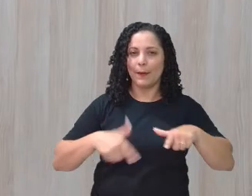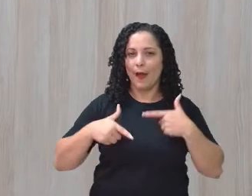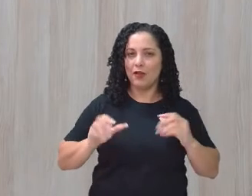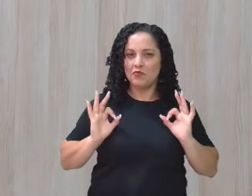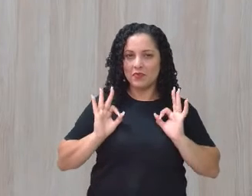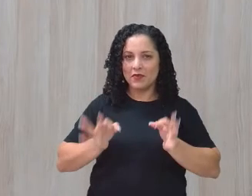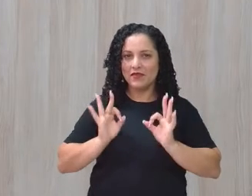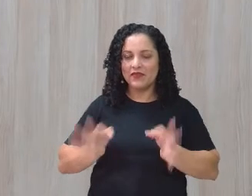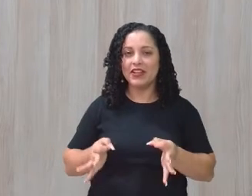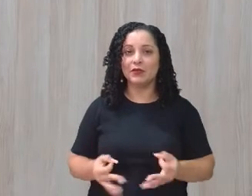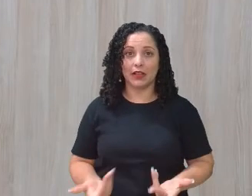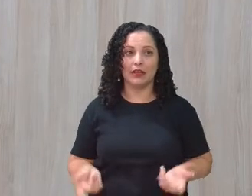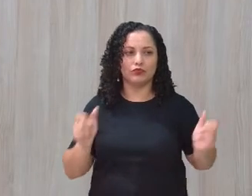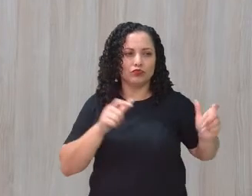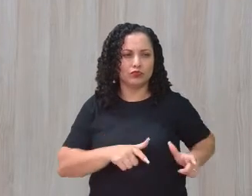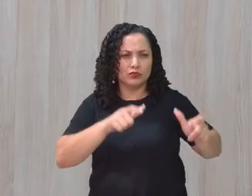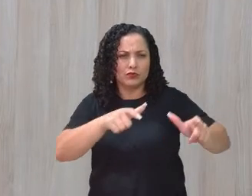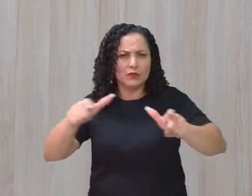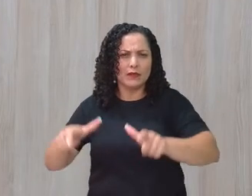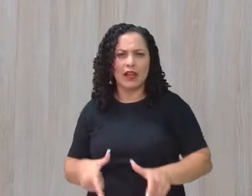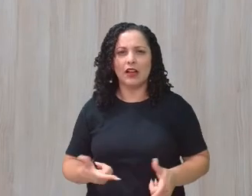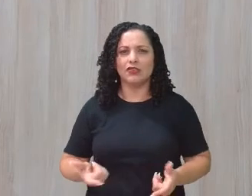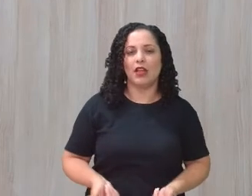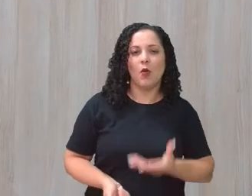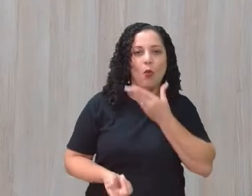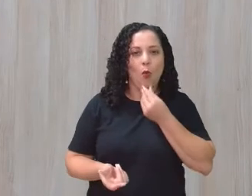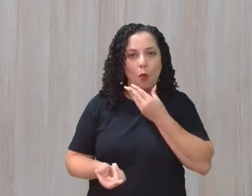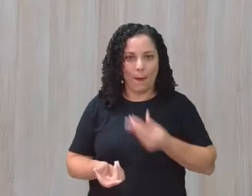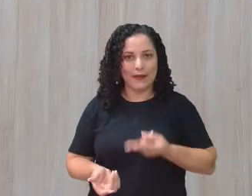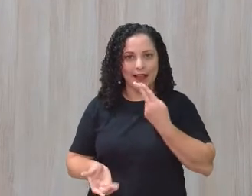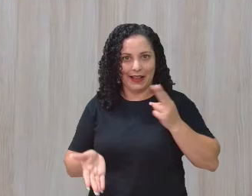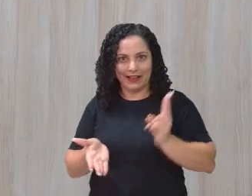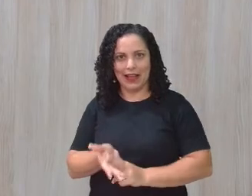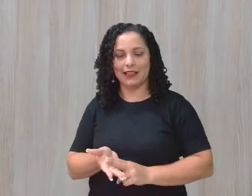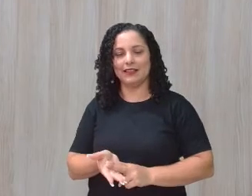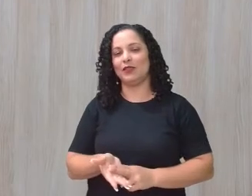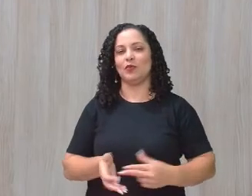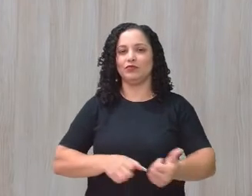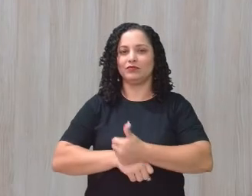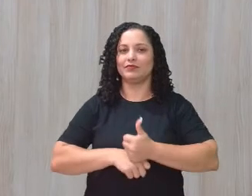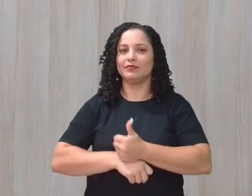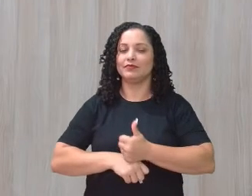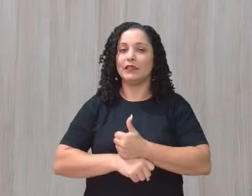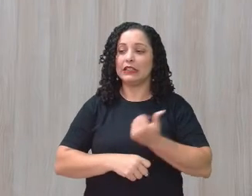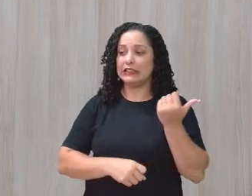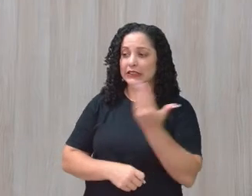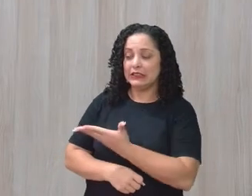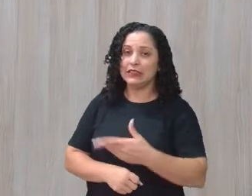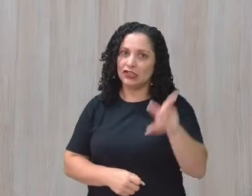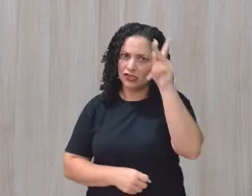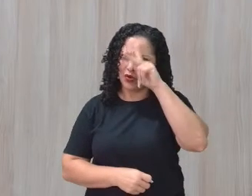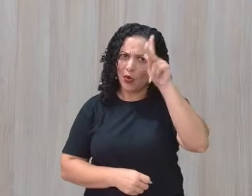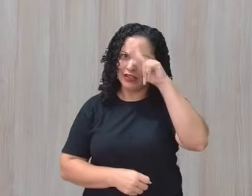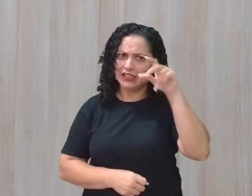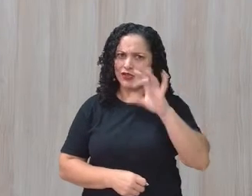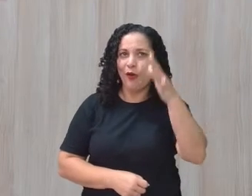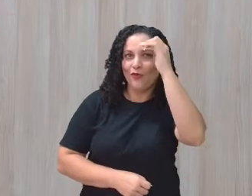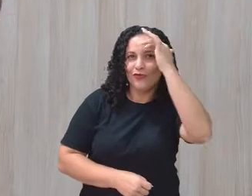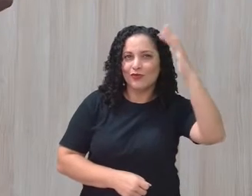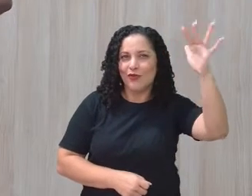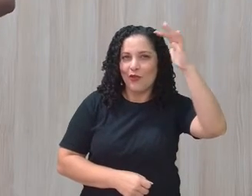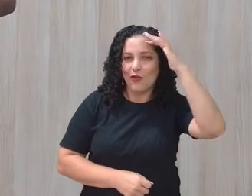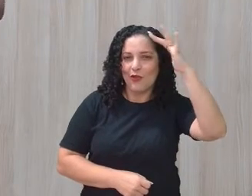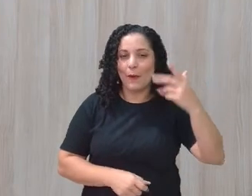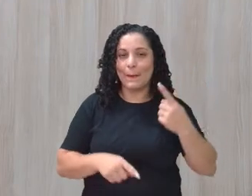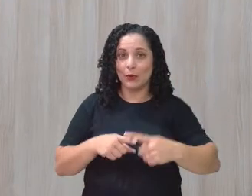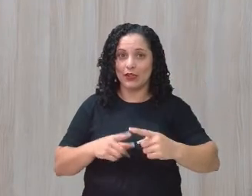e as dificuldades que um carteiro encontra, uma delas, né? Embora a nossa historinha esteja fantasiada, né? Porque a gente sabe que